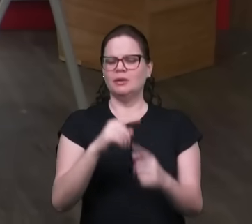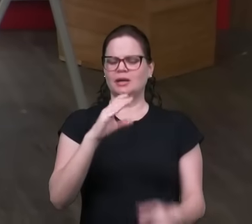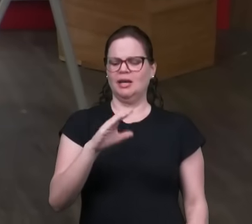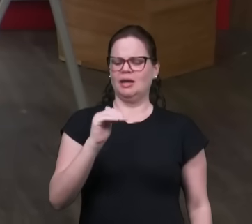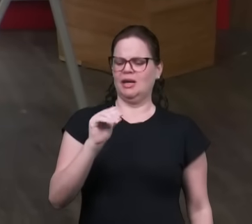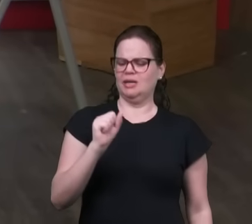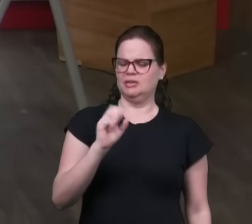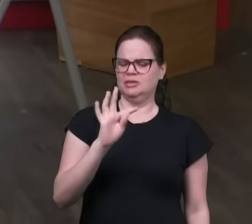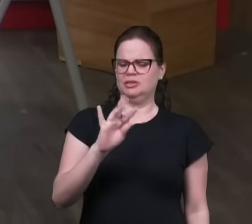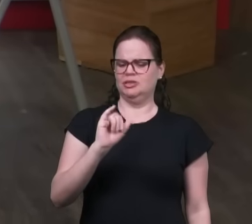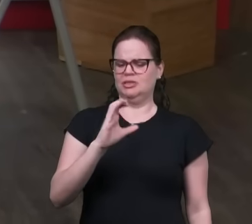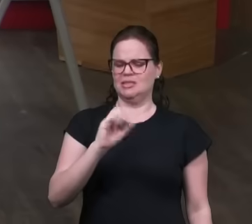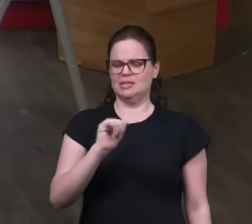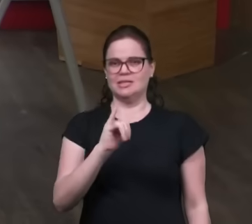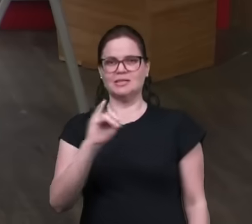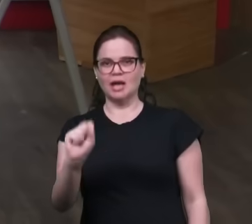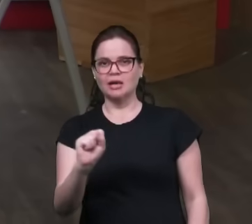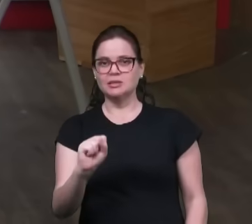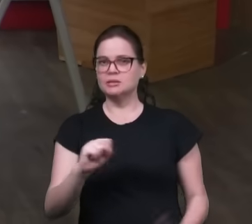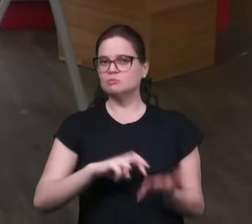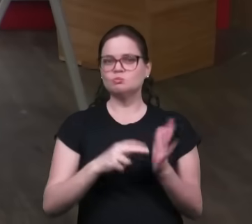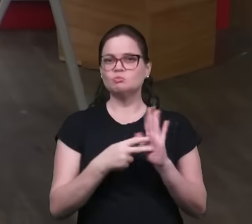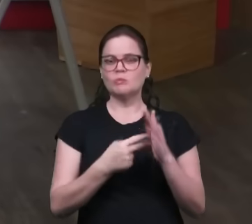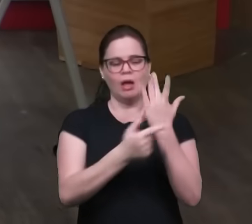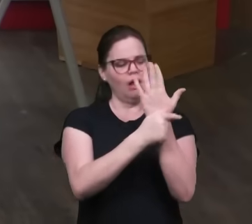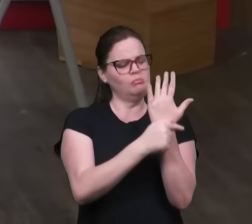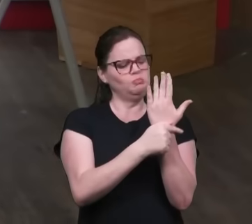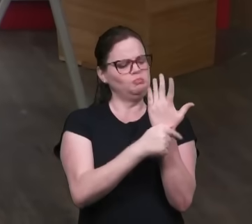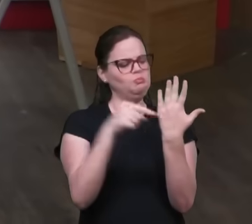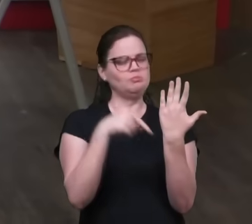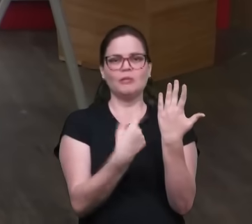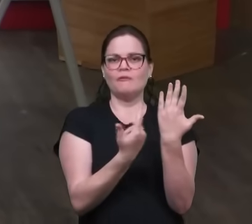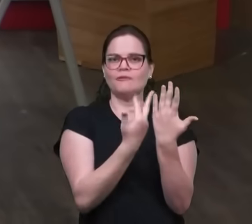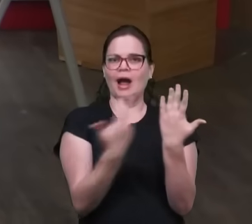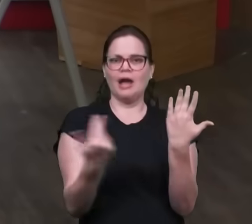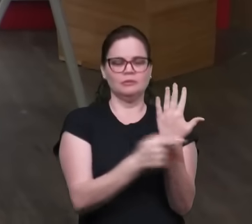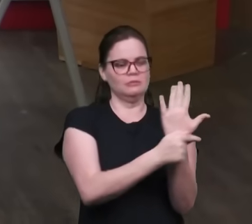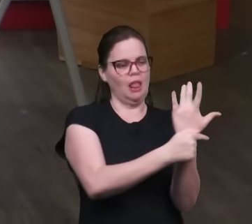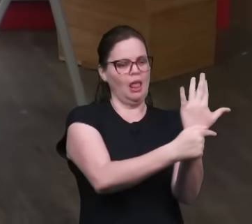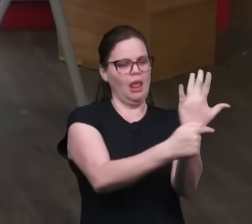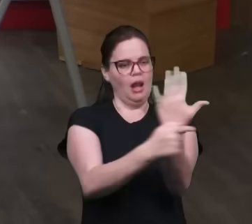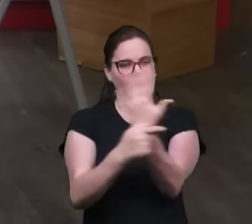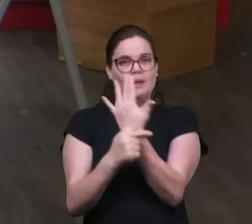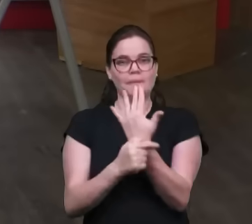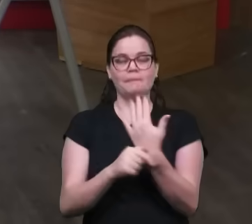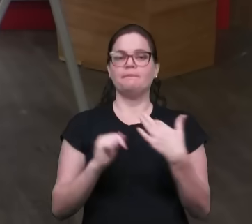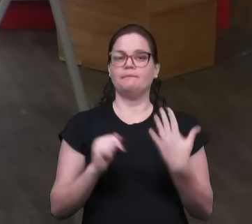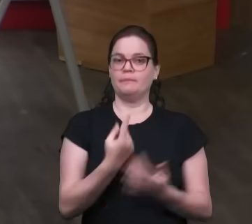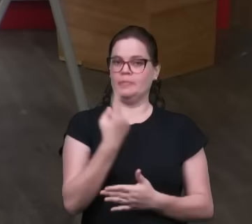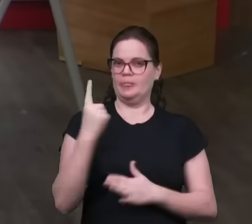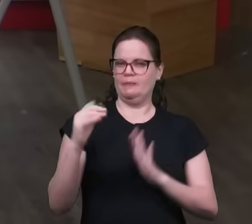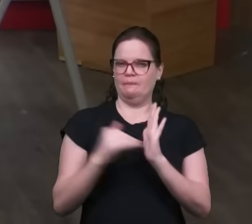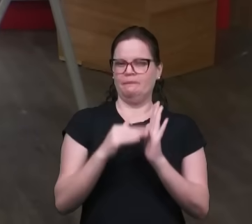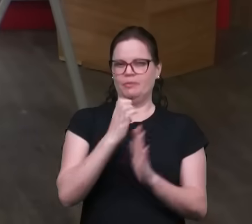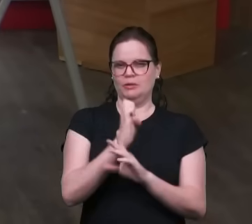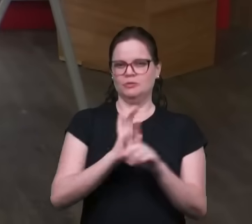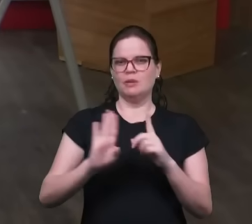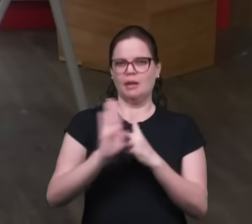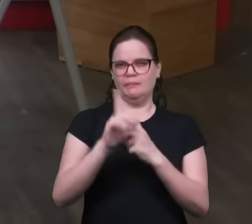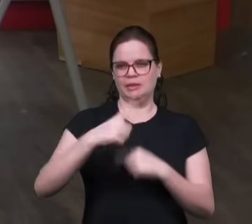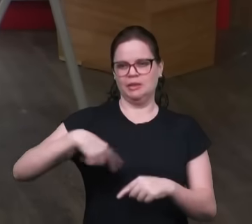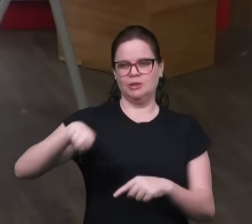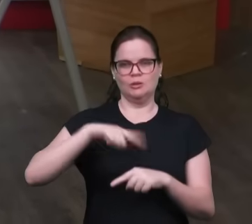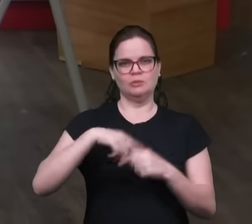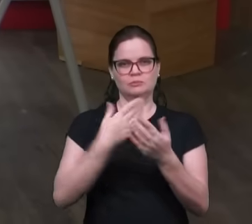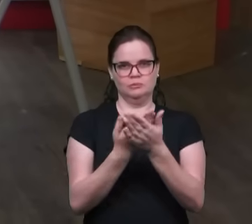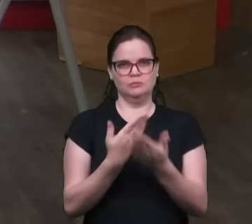expressão, comparar castiçais. Isso quer dizer o quê? Então, pastor Gilson, inclusive na última escola bíblica dominical, né,